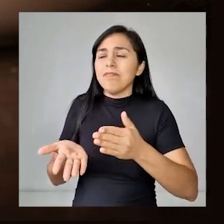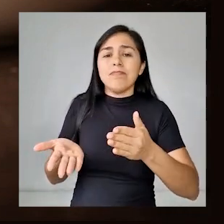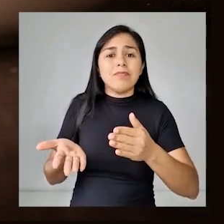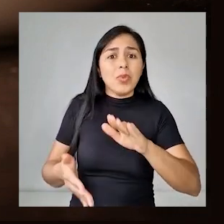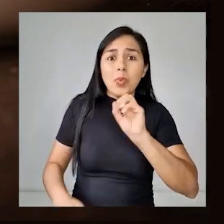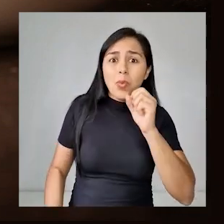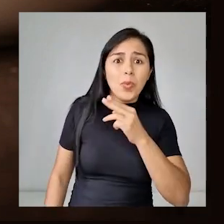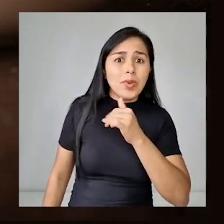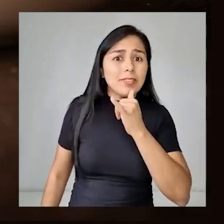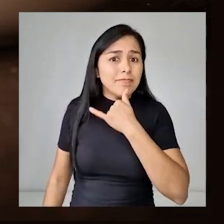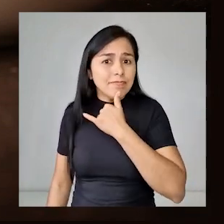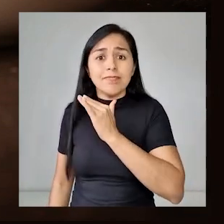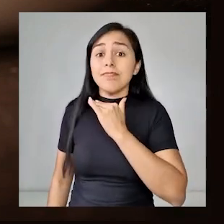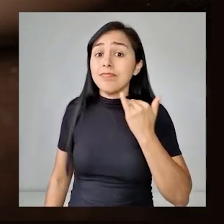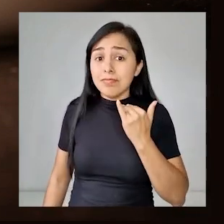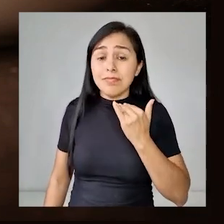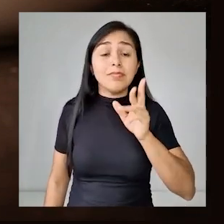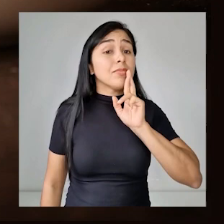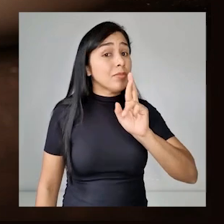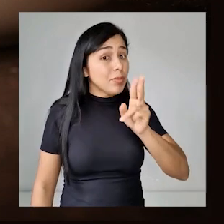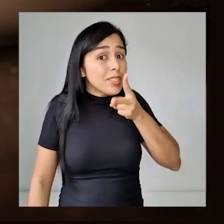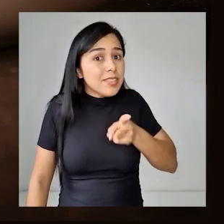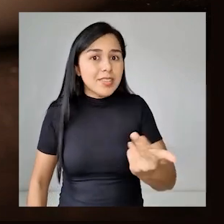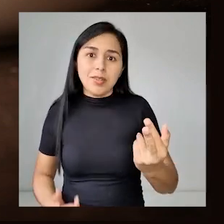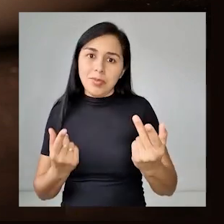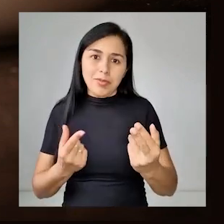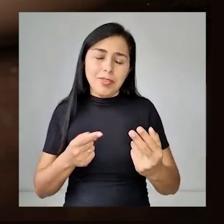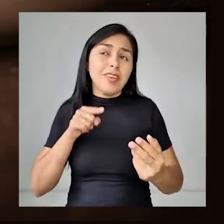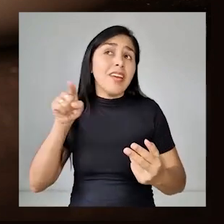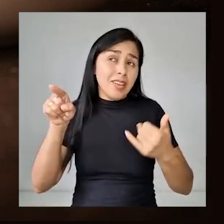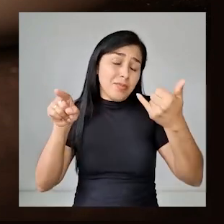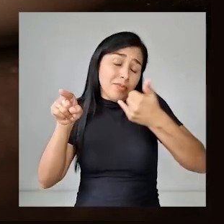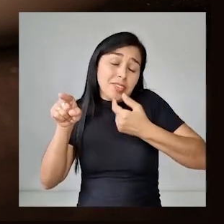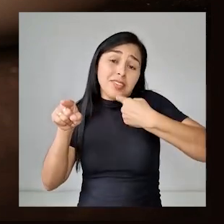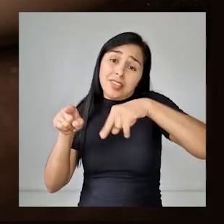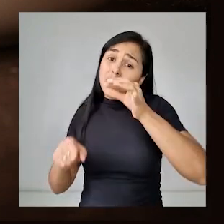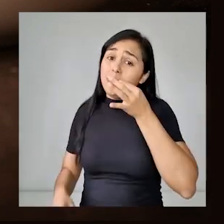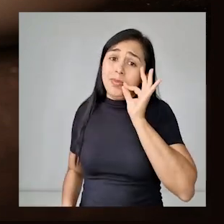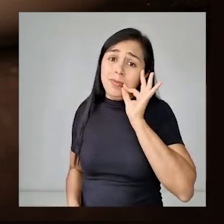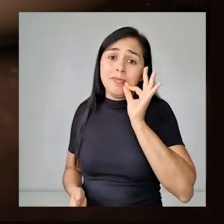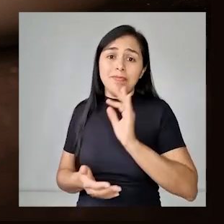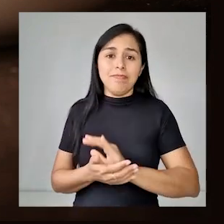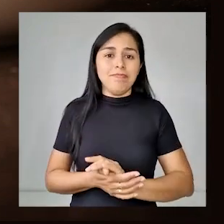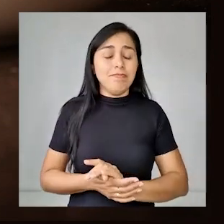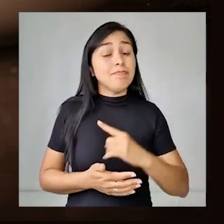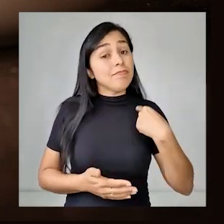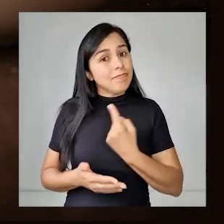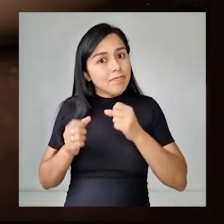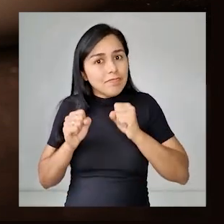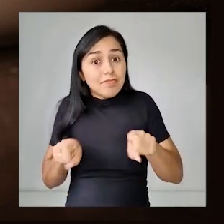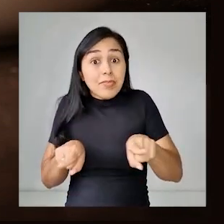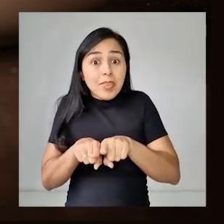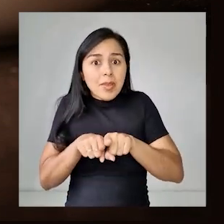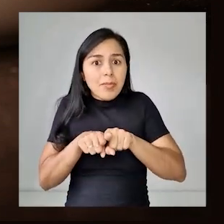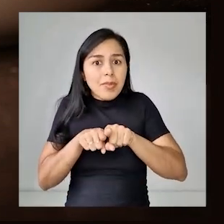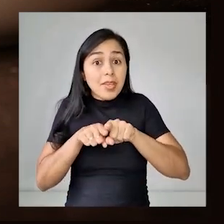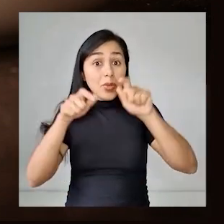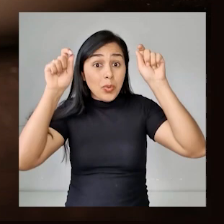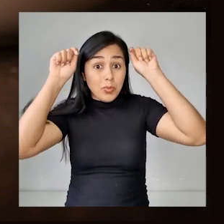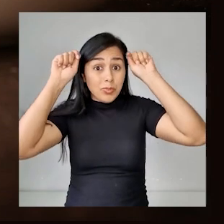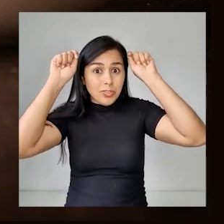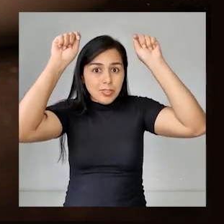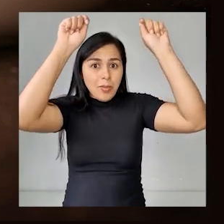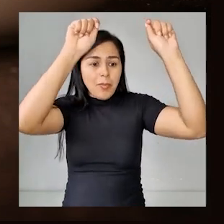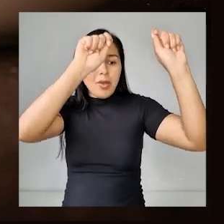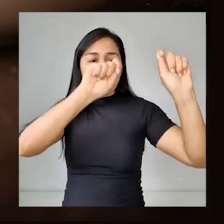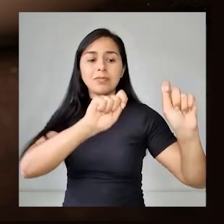morte vier, o recado será o mesmo. Ele disse que ia tomar um cafezinho. Podemos ainda deixar o chapéu.